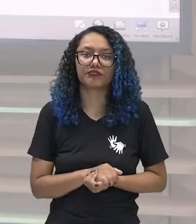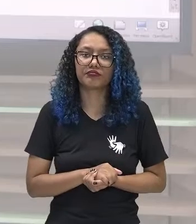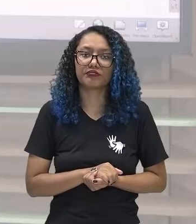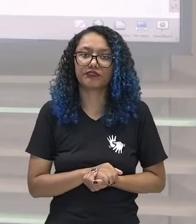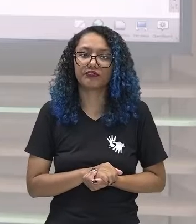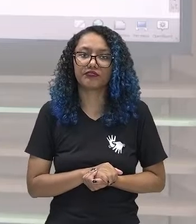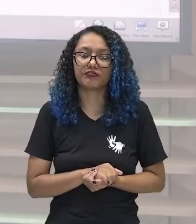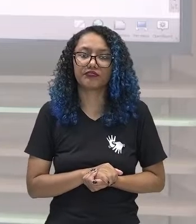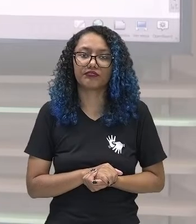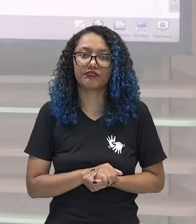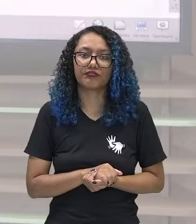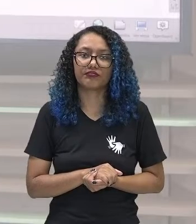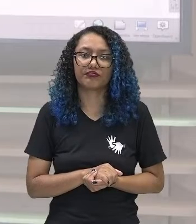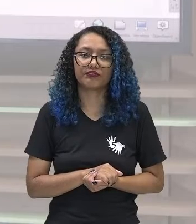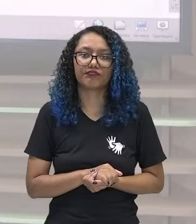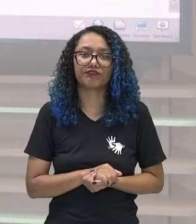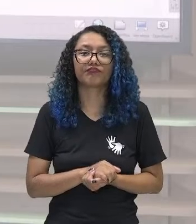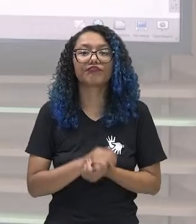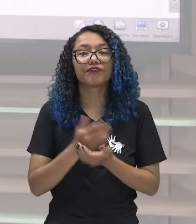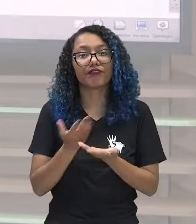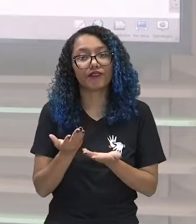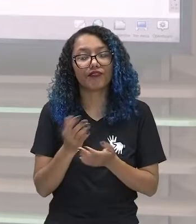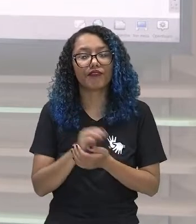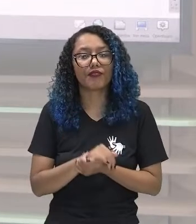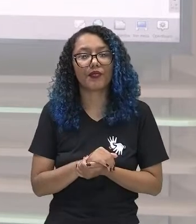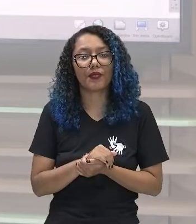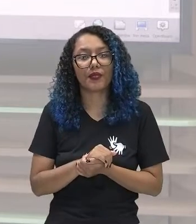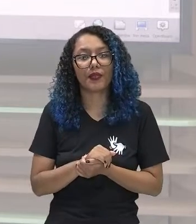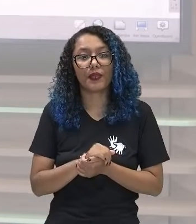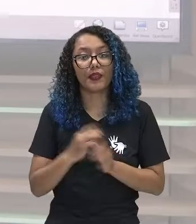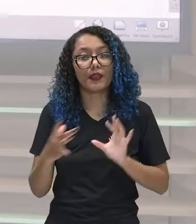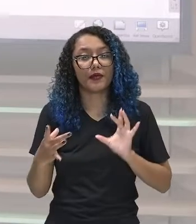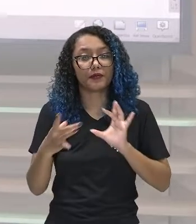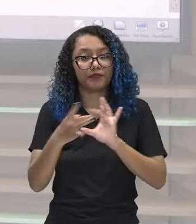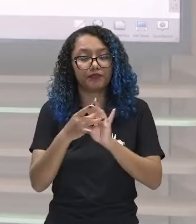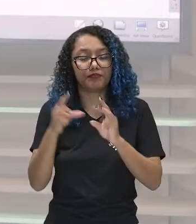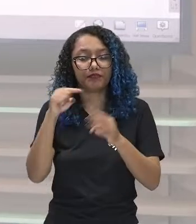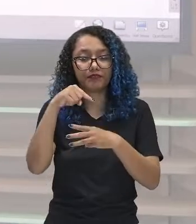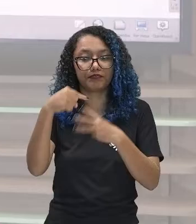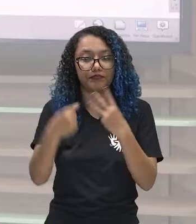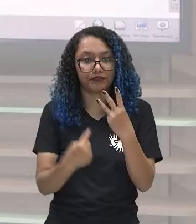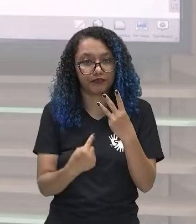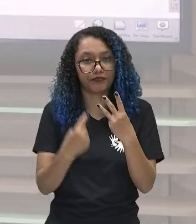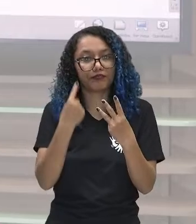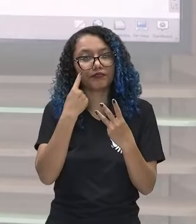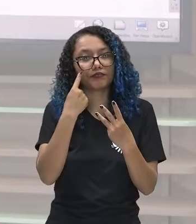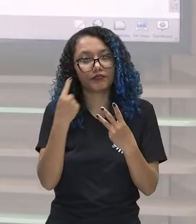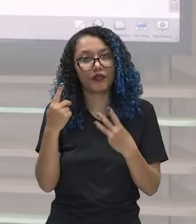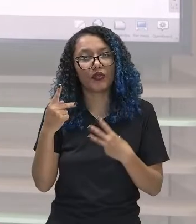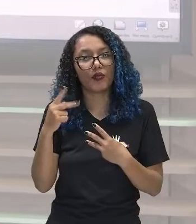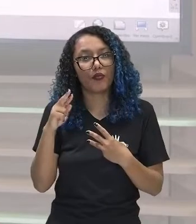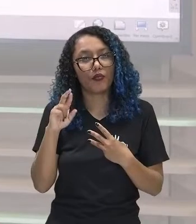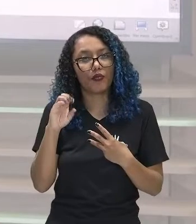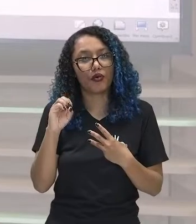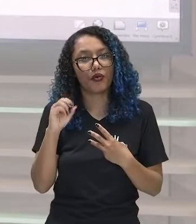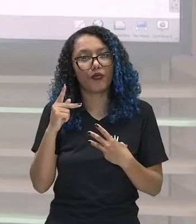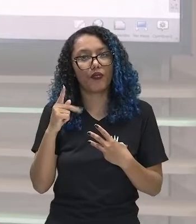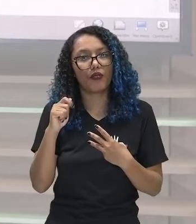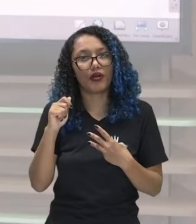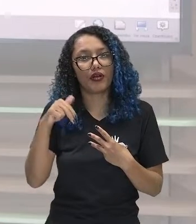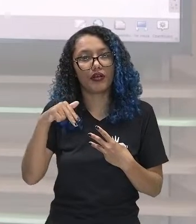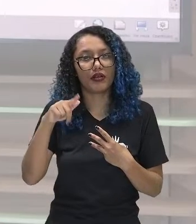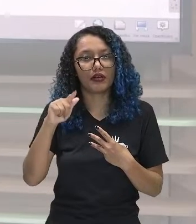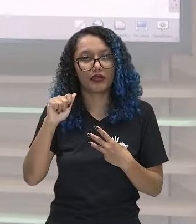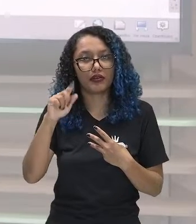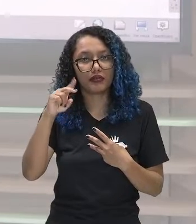ligada diretamente a essas três questões, principalmente a essas três questões. Exemplo disso,